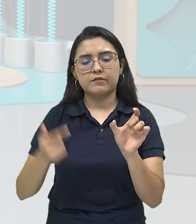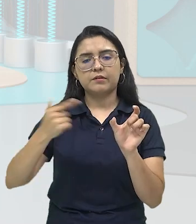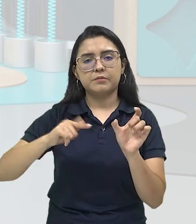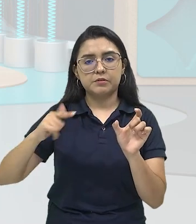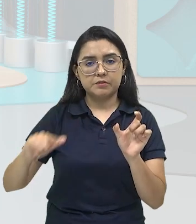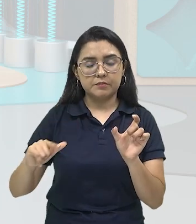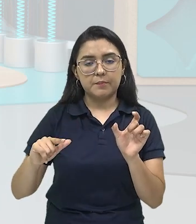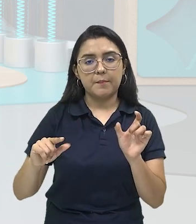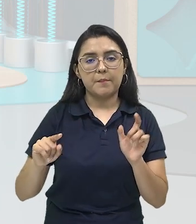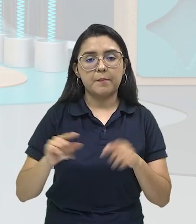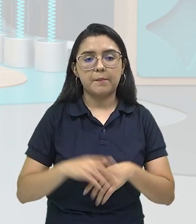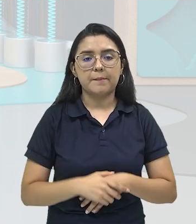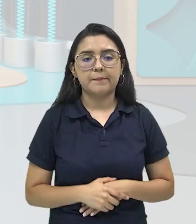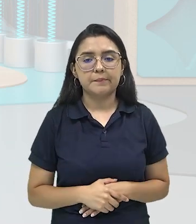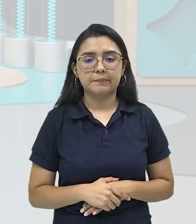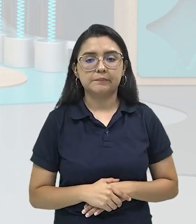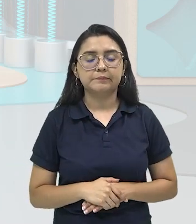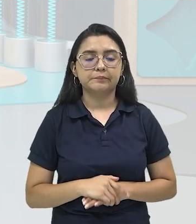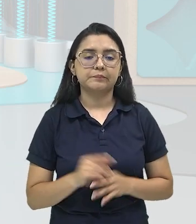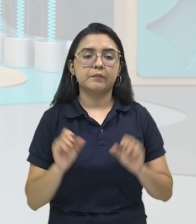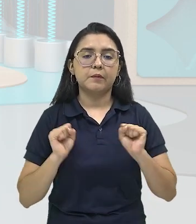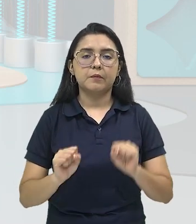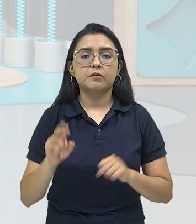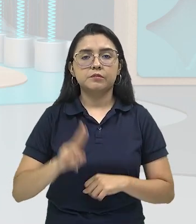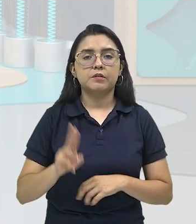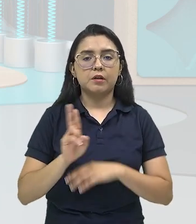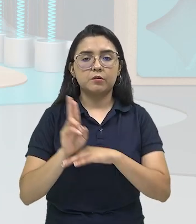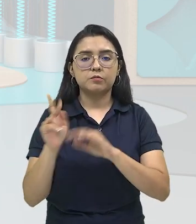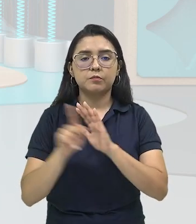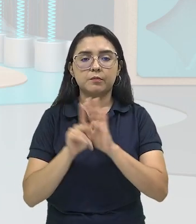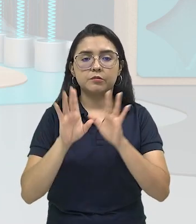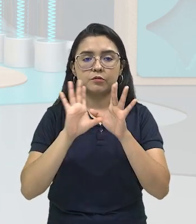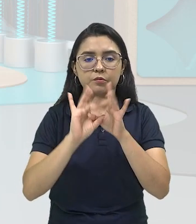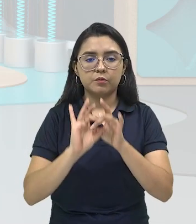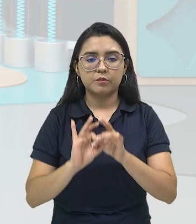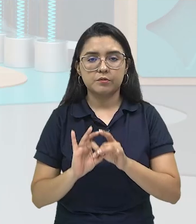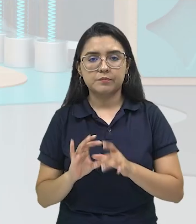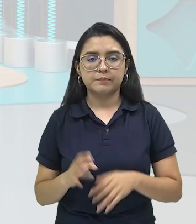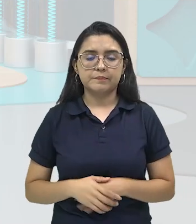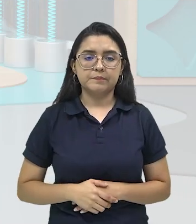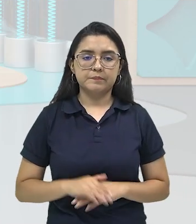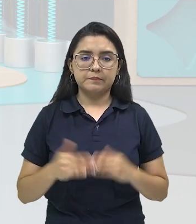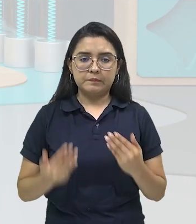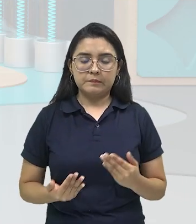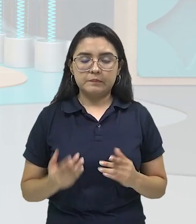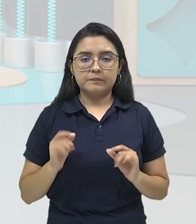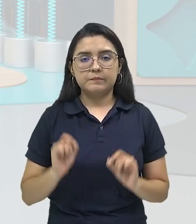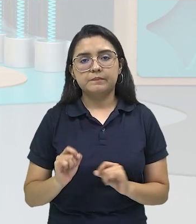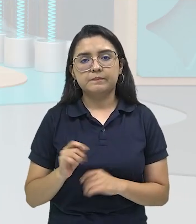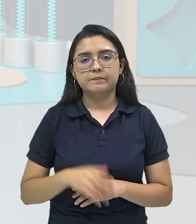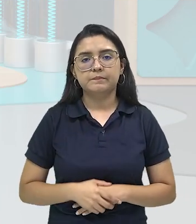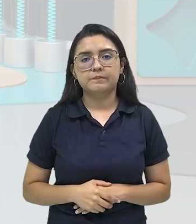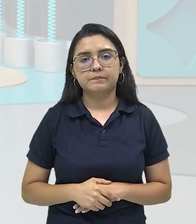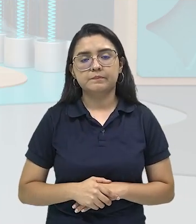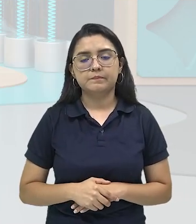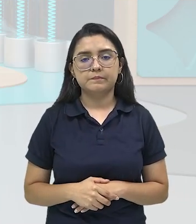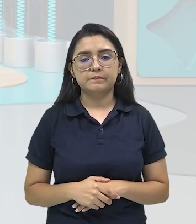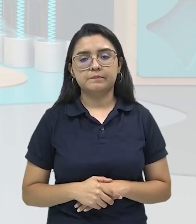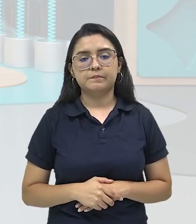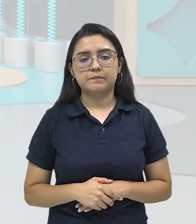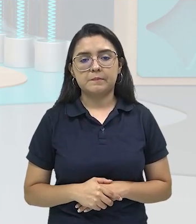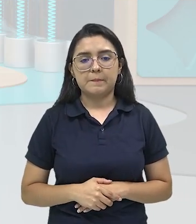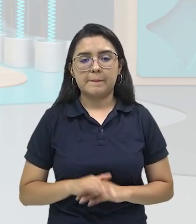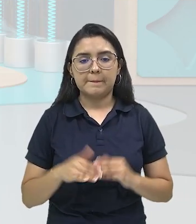tirar utilizando recursos de coesão. E um dos recursos que a gente está utilizando é o pronome, e esse pronome